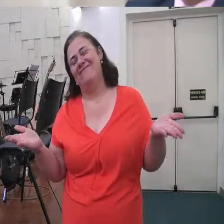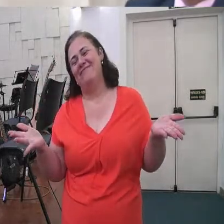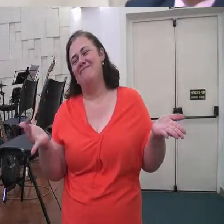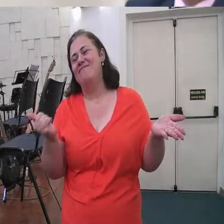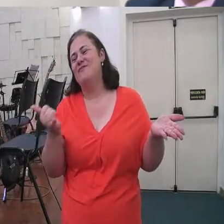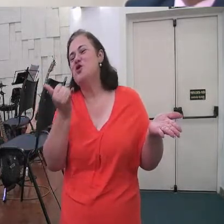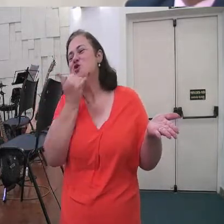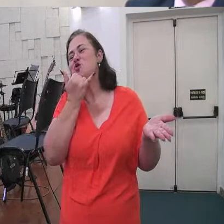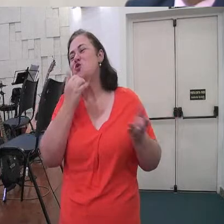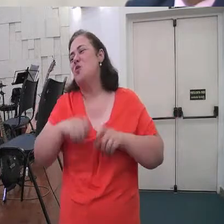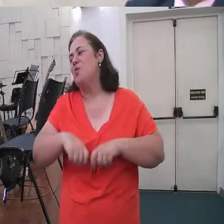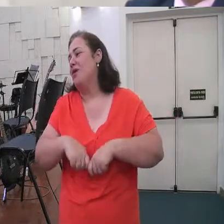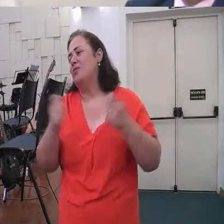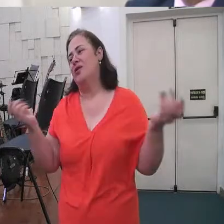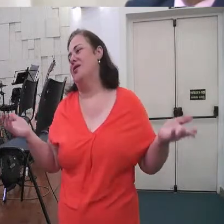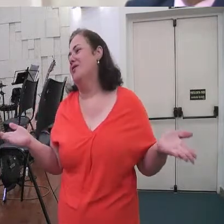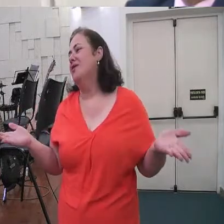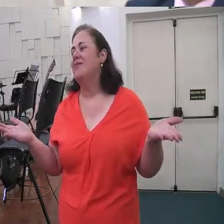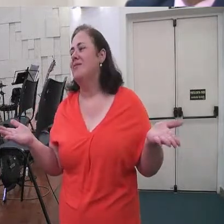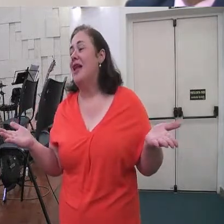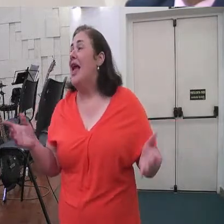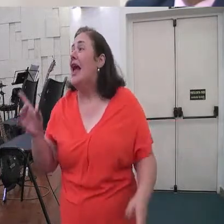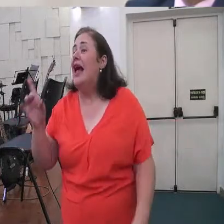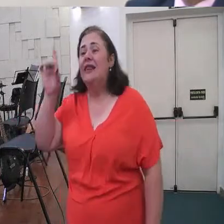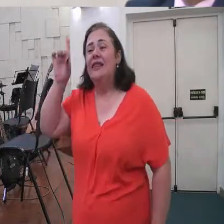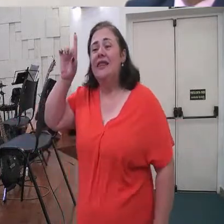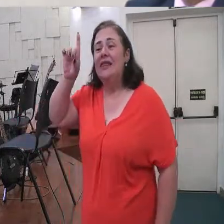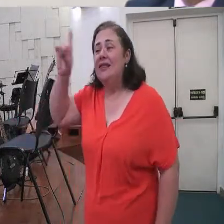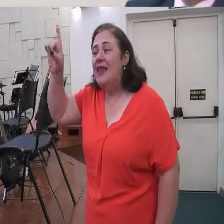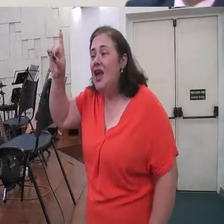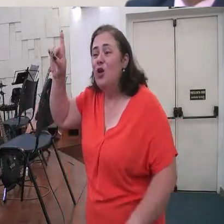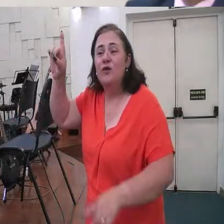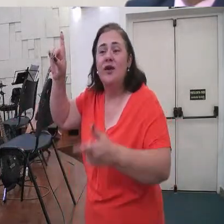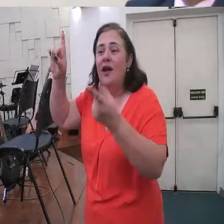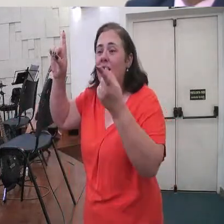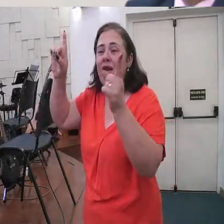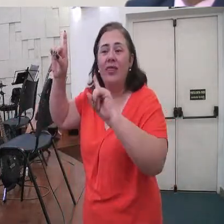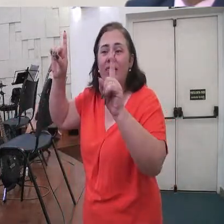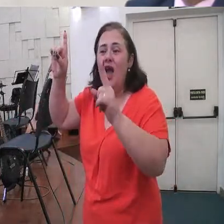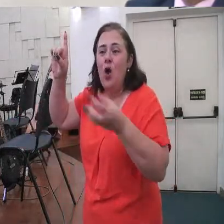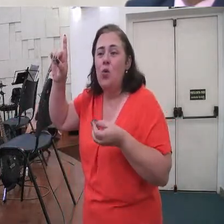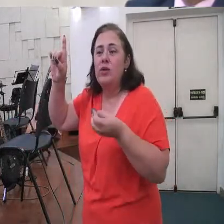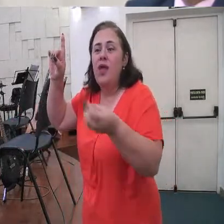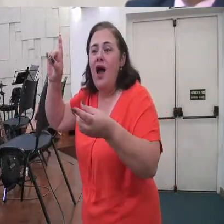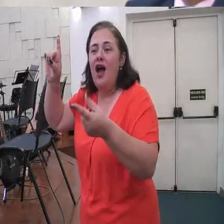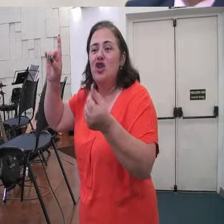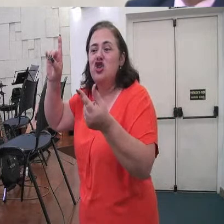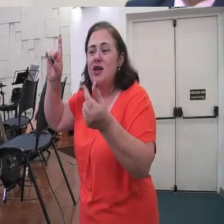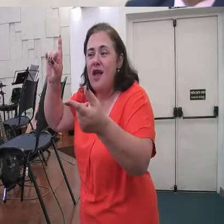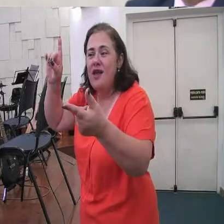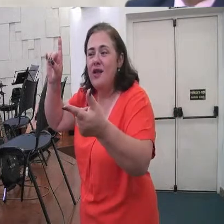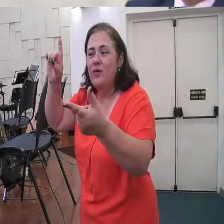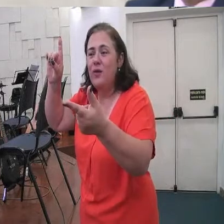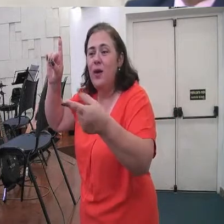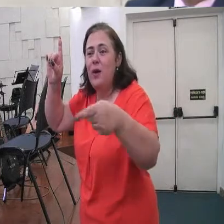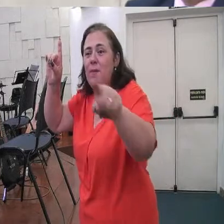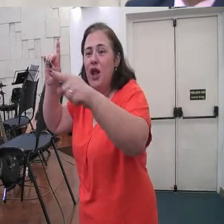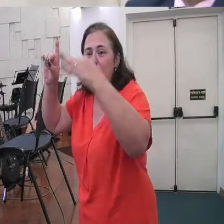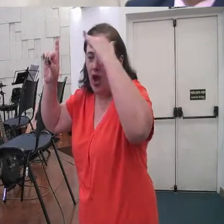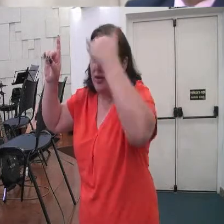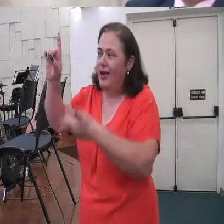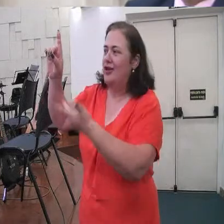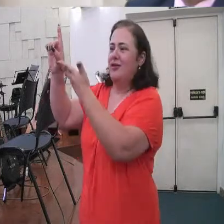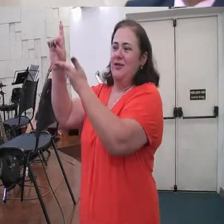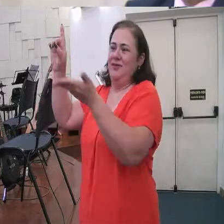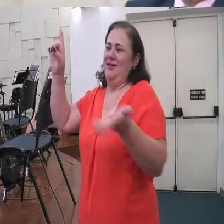nós observamos, nós o observamos no temor do Senhor, que na verdade não sou eu quem primeiramente